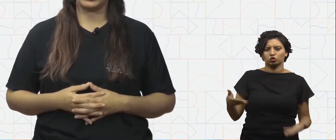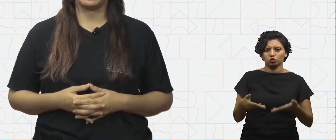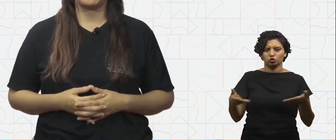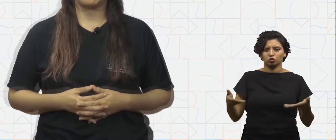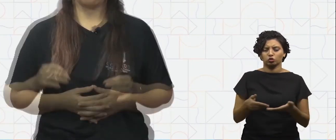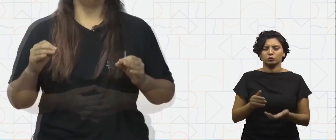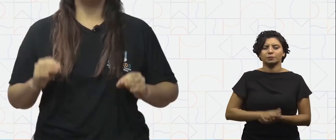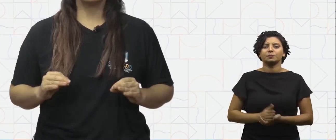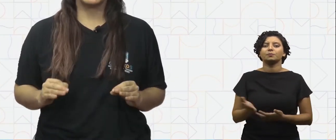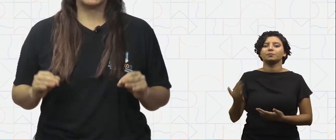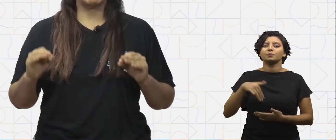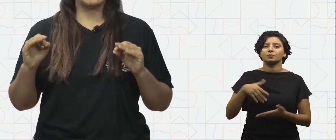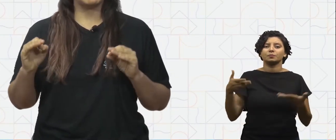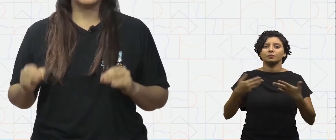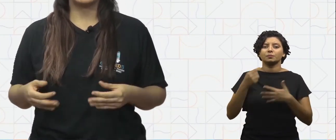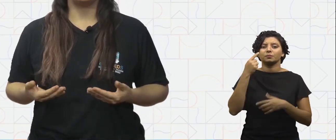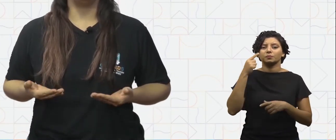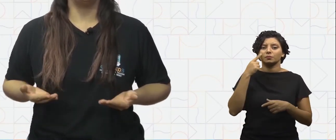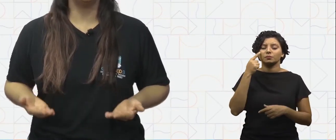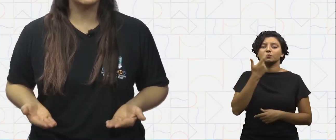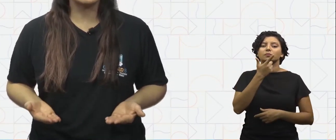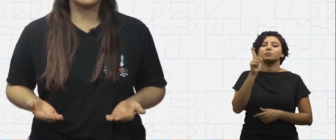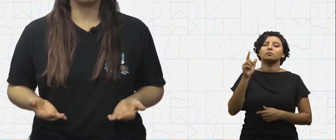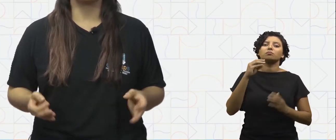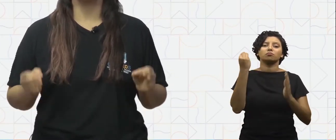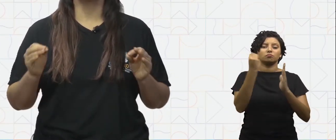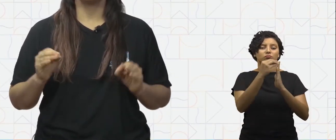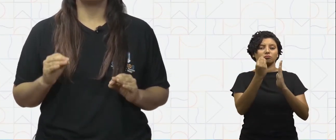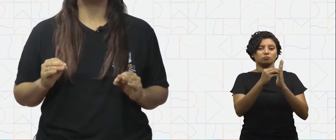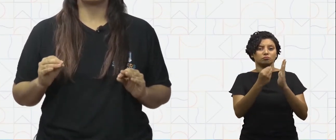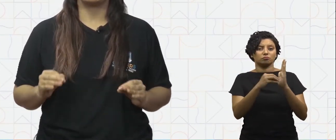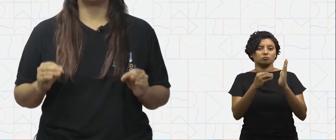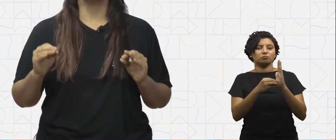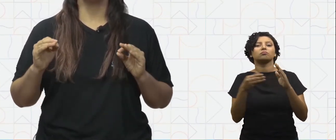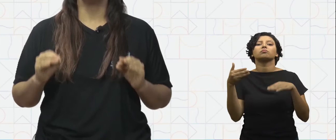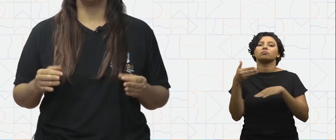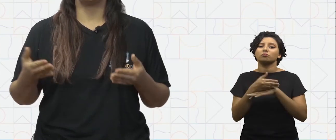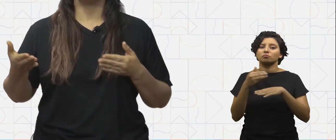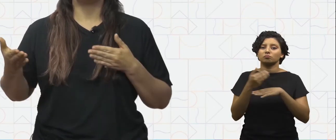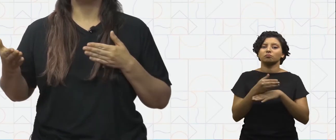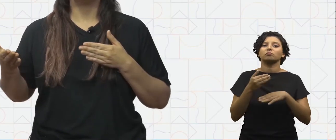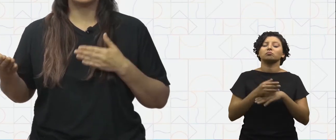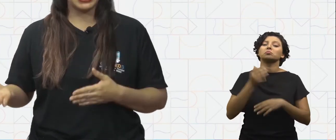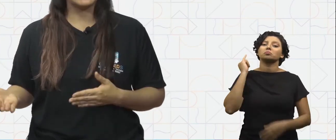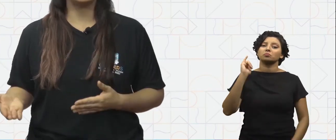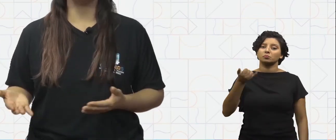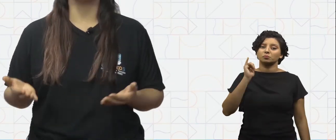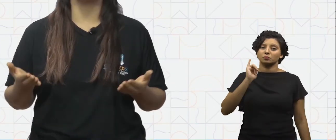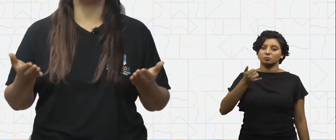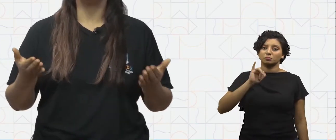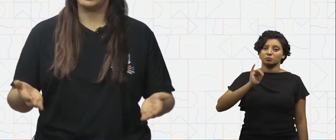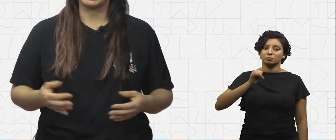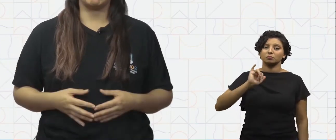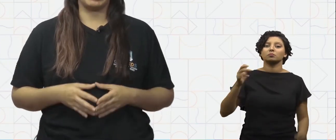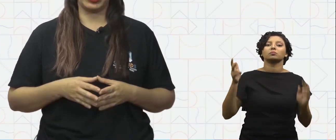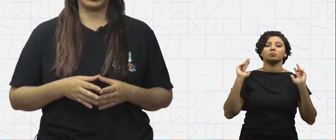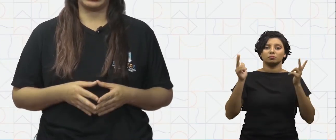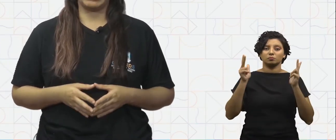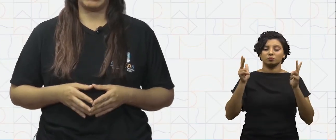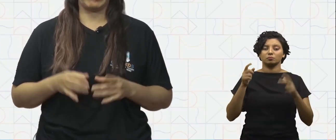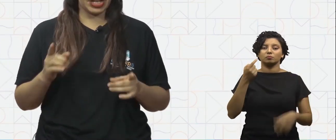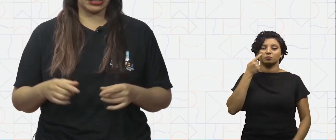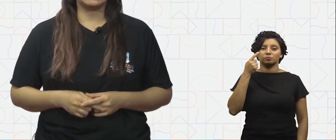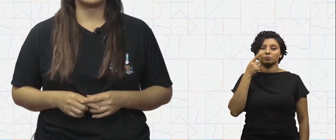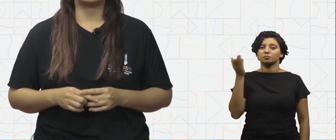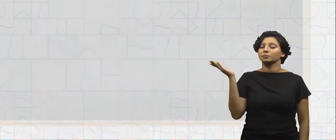de hoje? Vamos agora verificar outros elementos que fazem parte de uma narrativa de